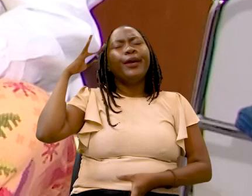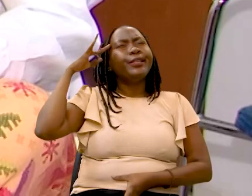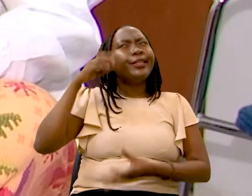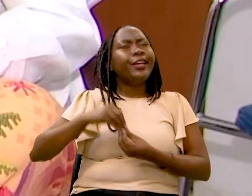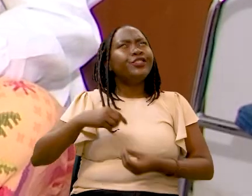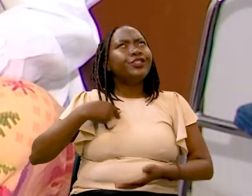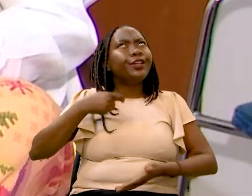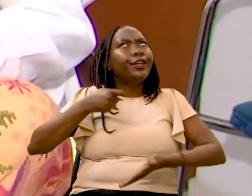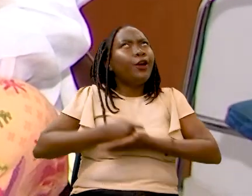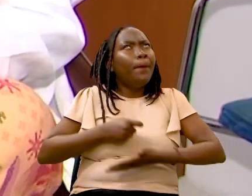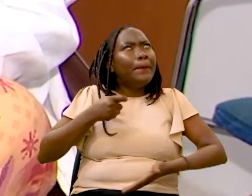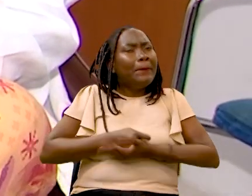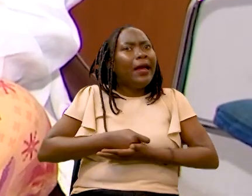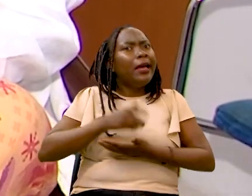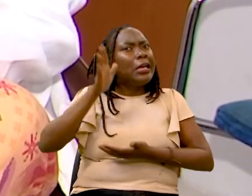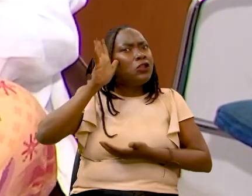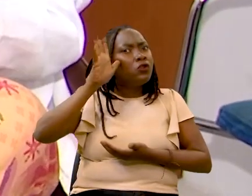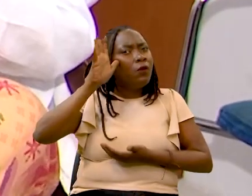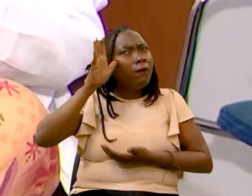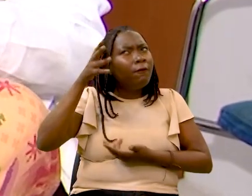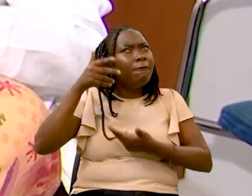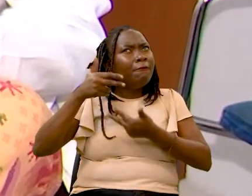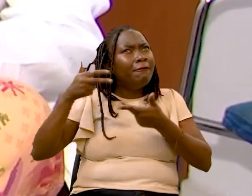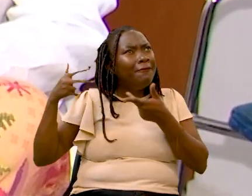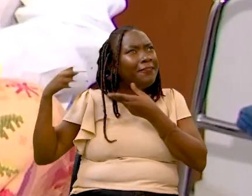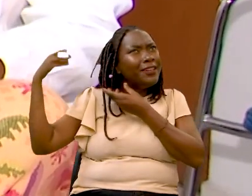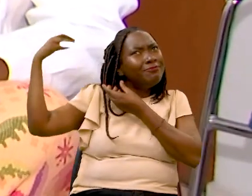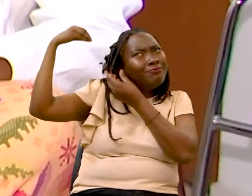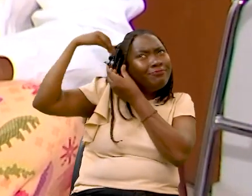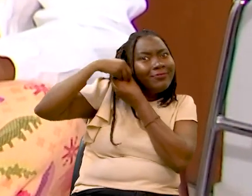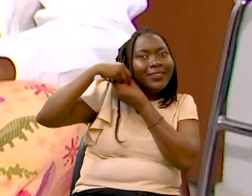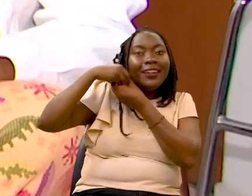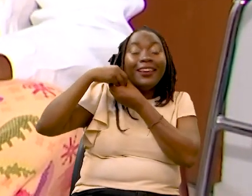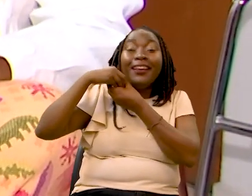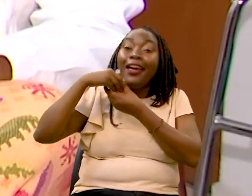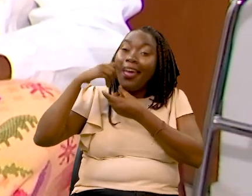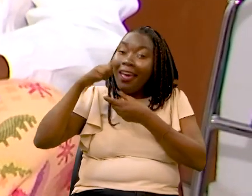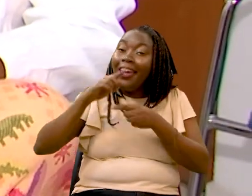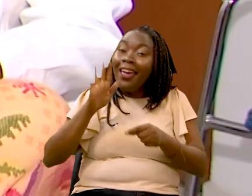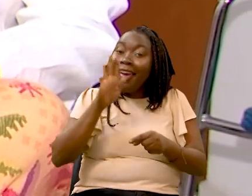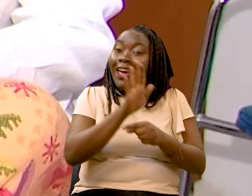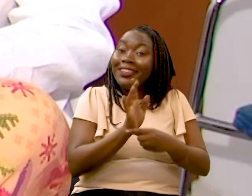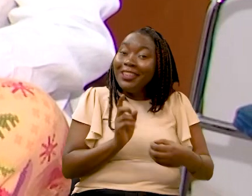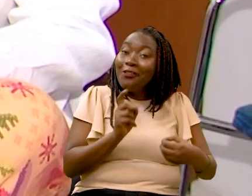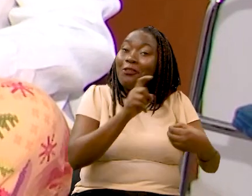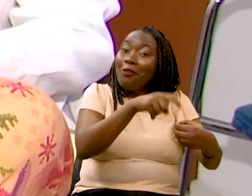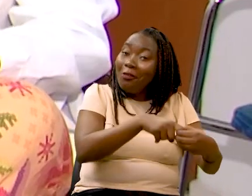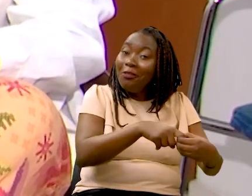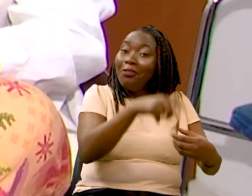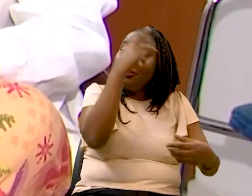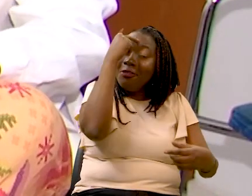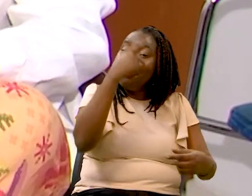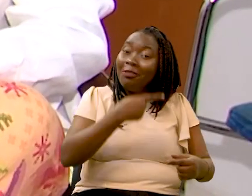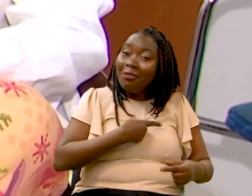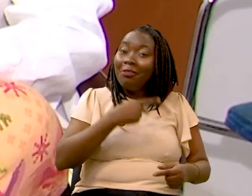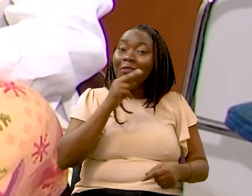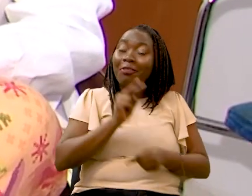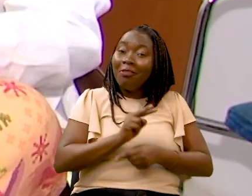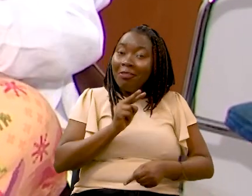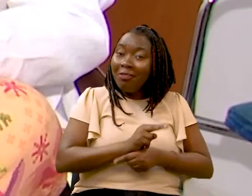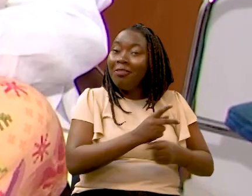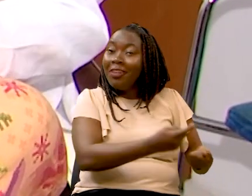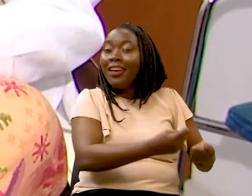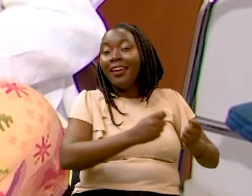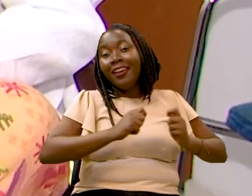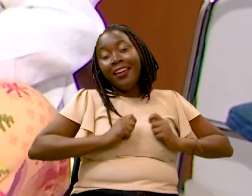eu entendi que eu precisava resolver algo interno, que era devolver para a minha comunidade o sustento que ela me deu